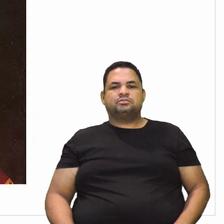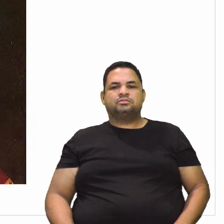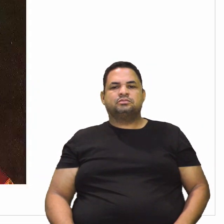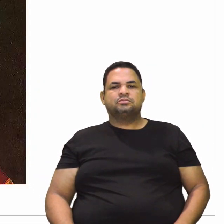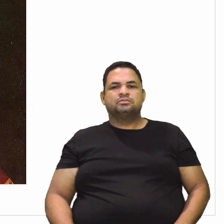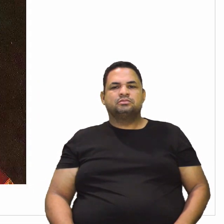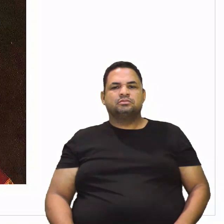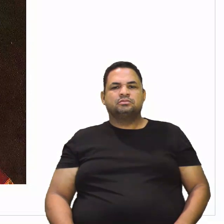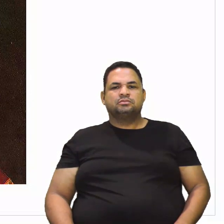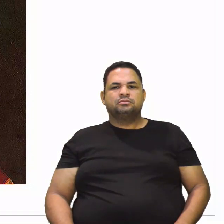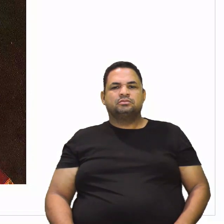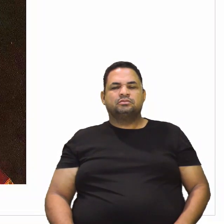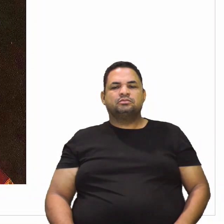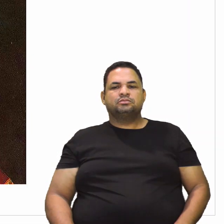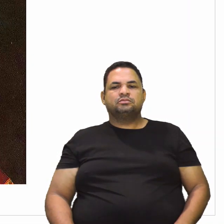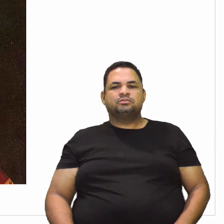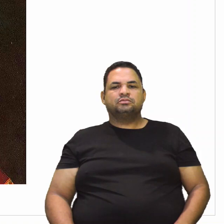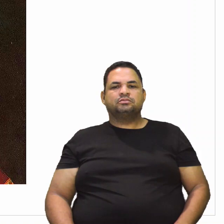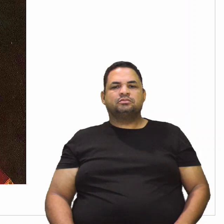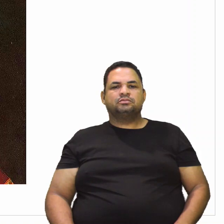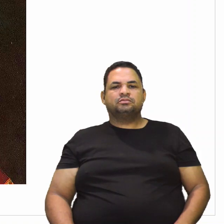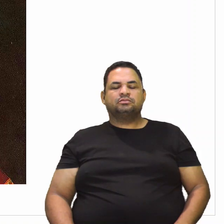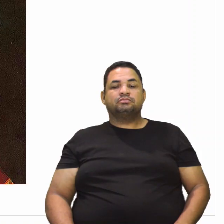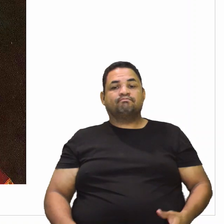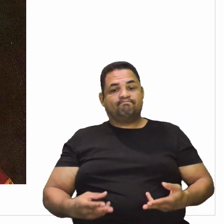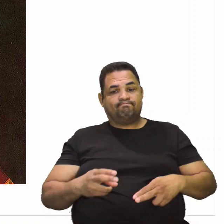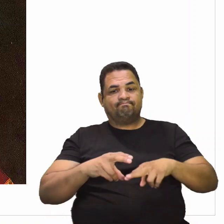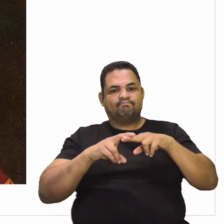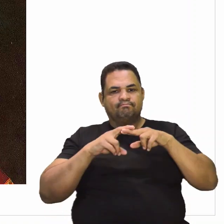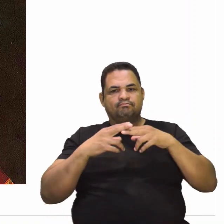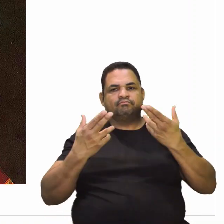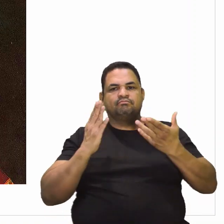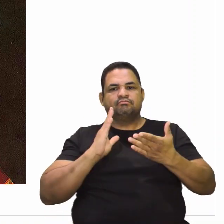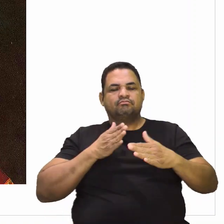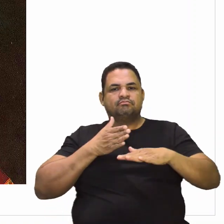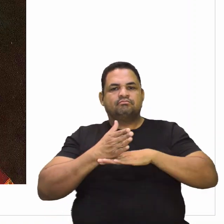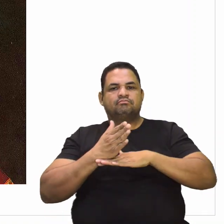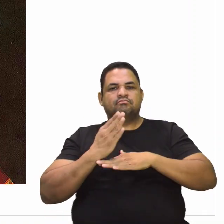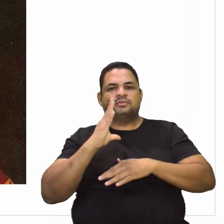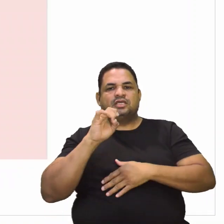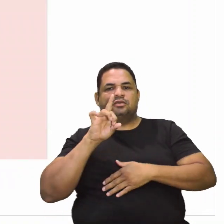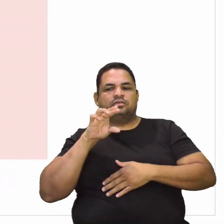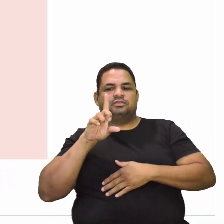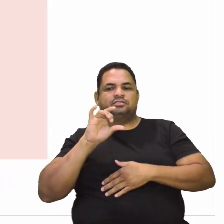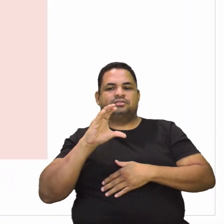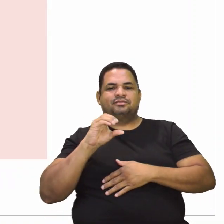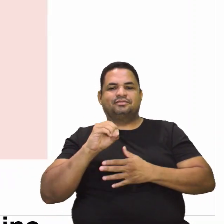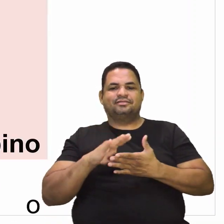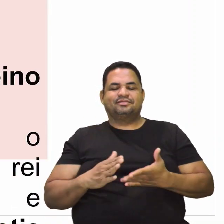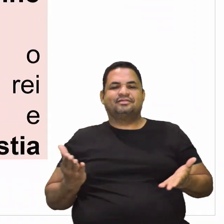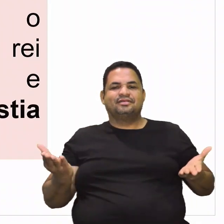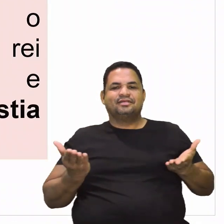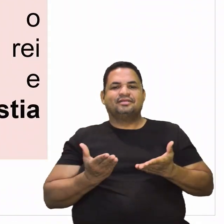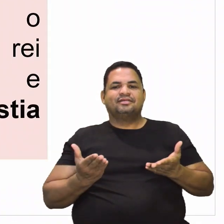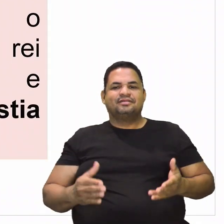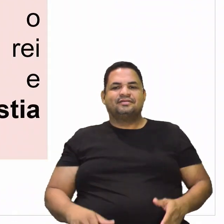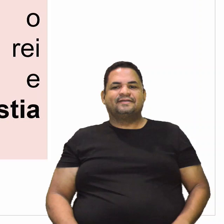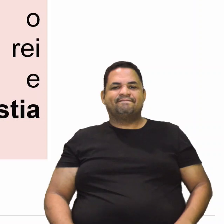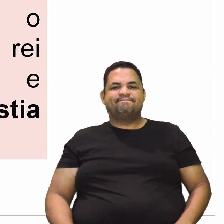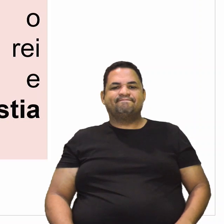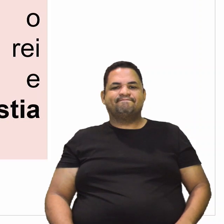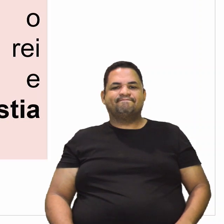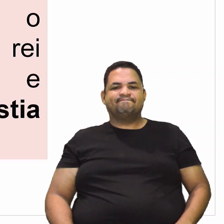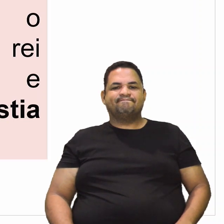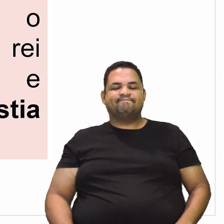aqui, carolíngios, não é isso? Pois é. Eu já entrei no reinado carolíngios. Agora, nos